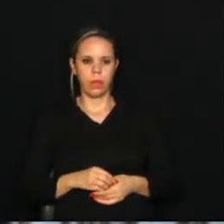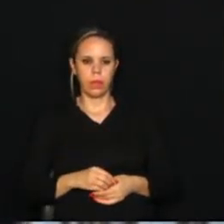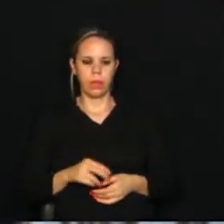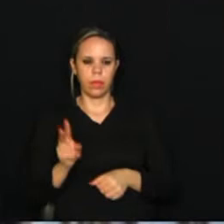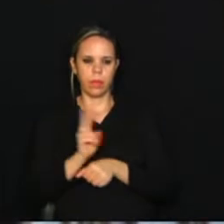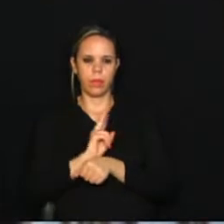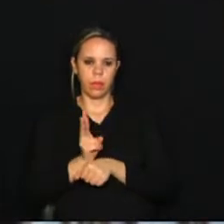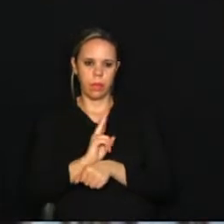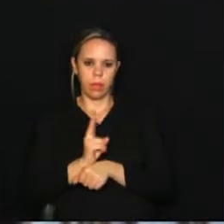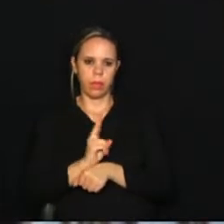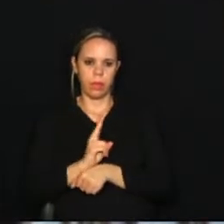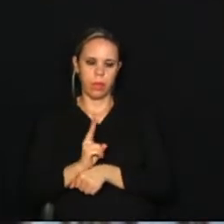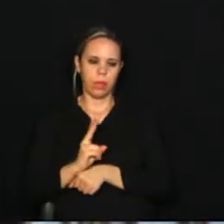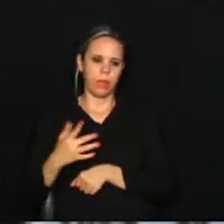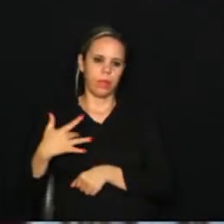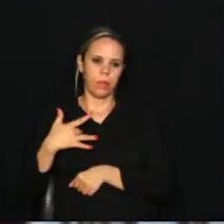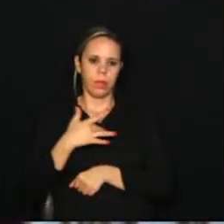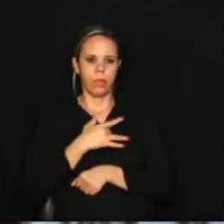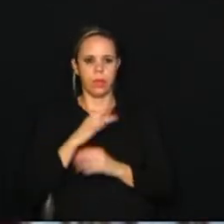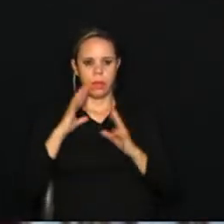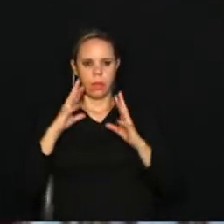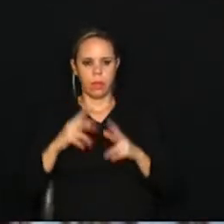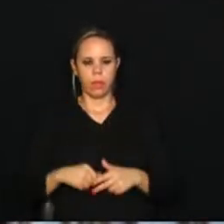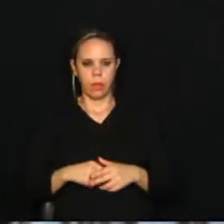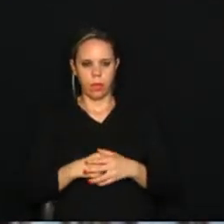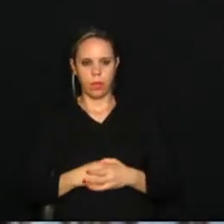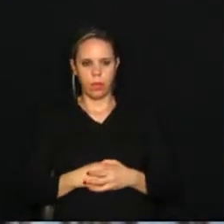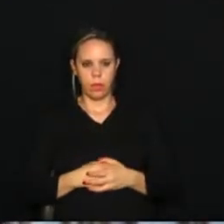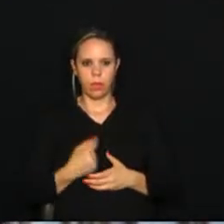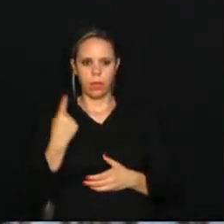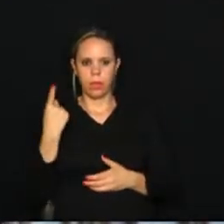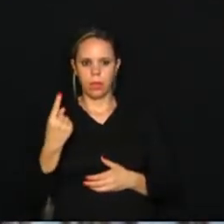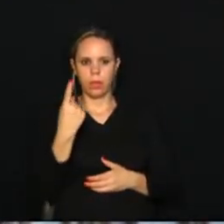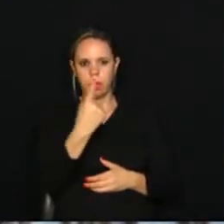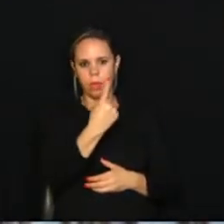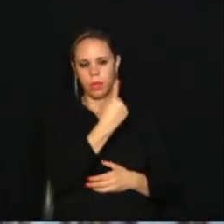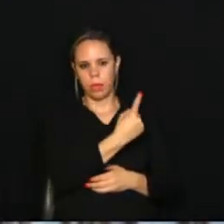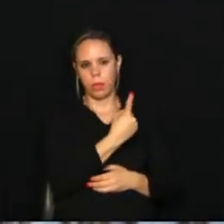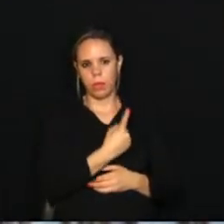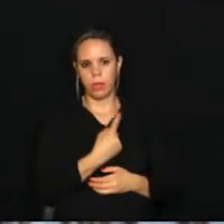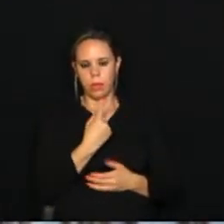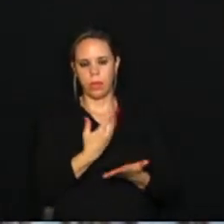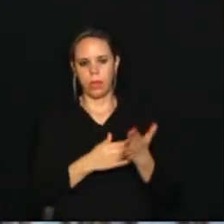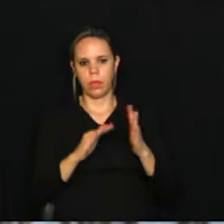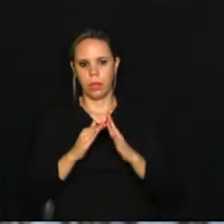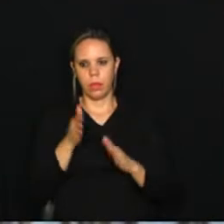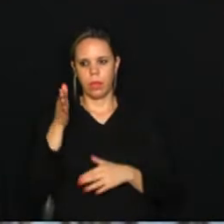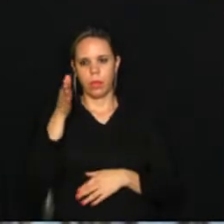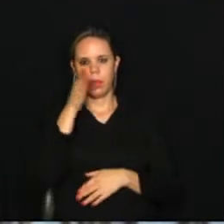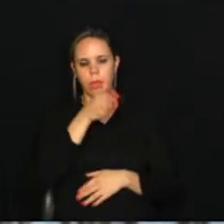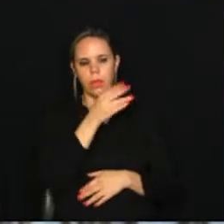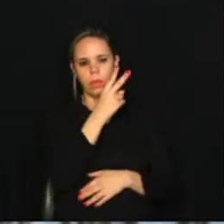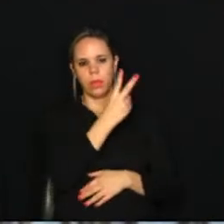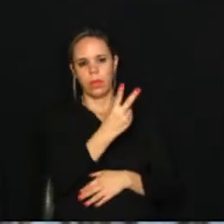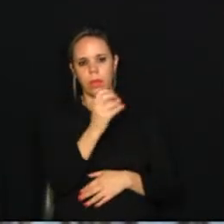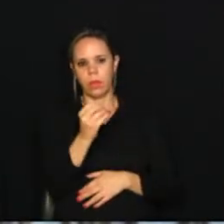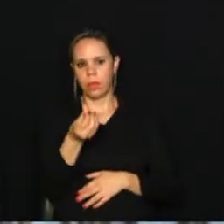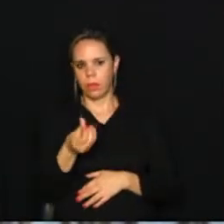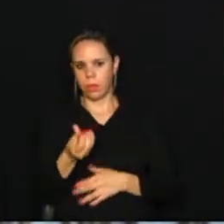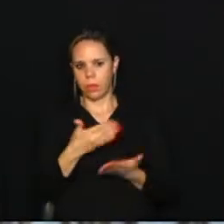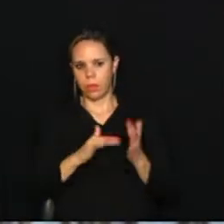vigilância sanitária. Então, cada escola, cada uma das 206